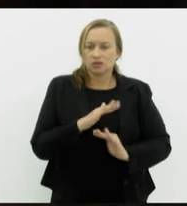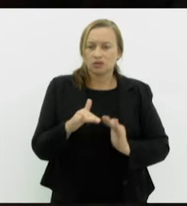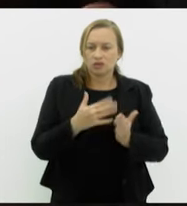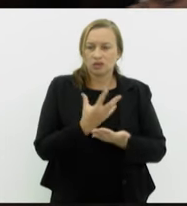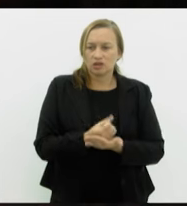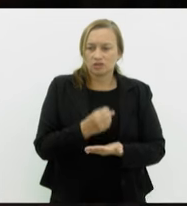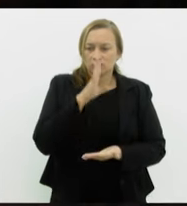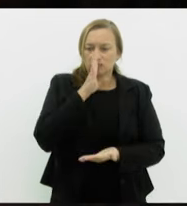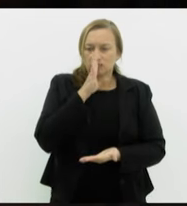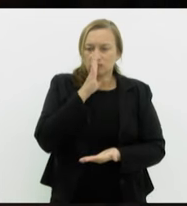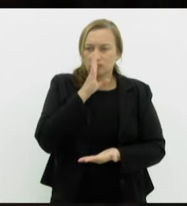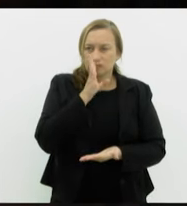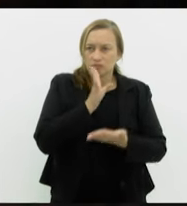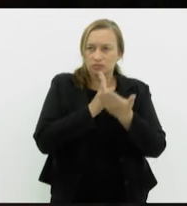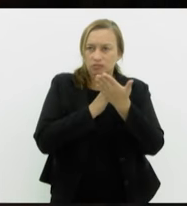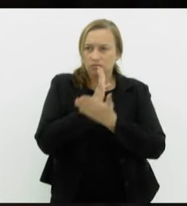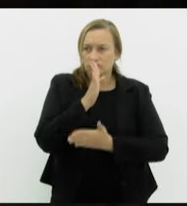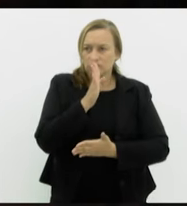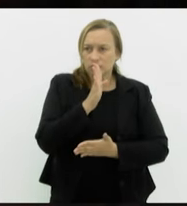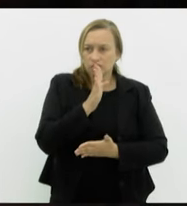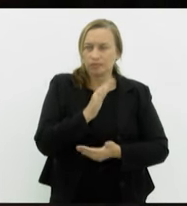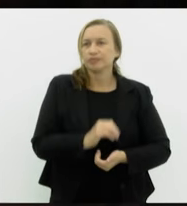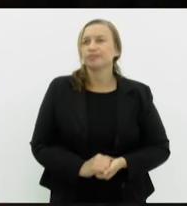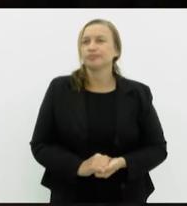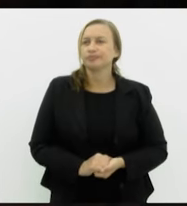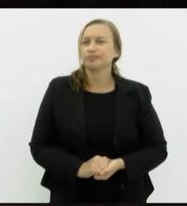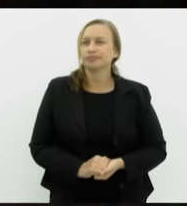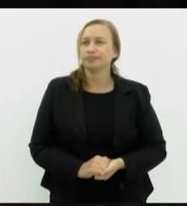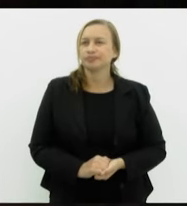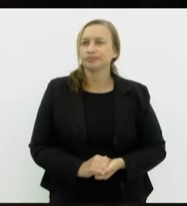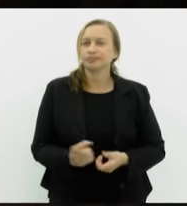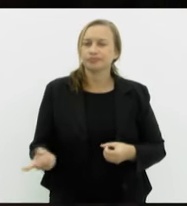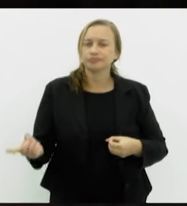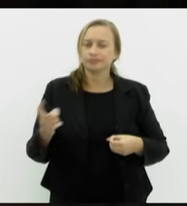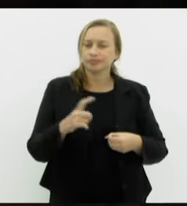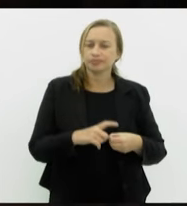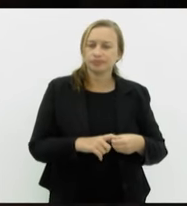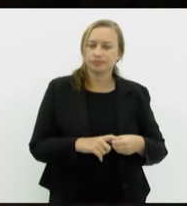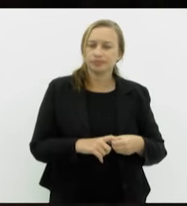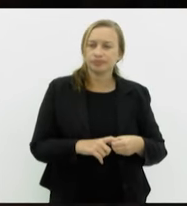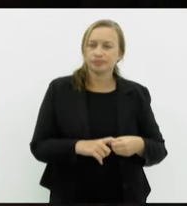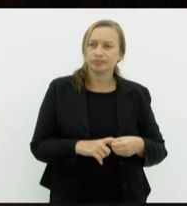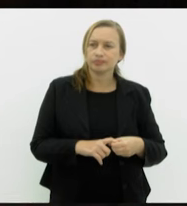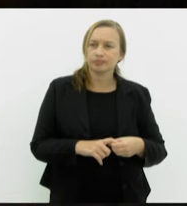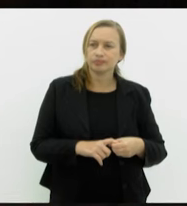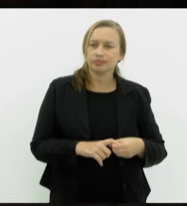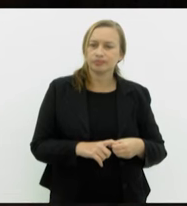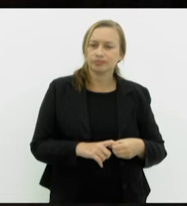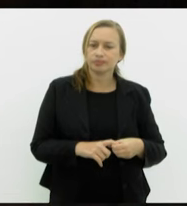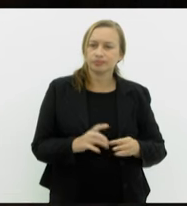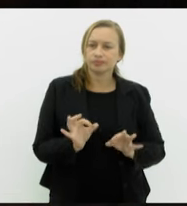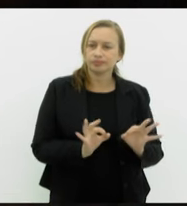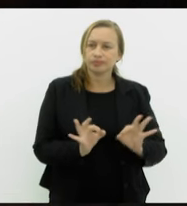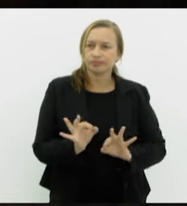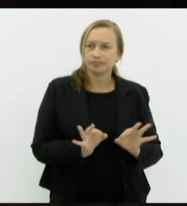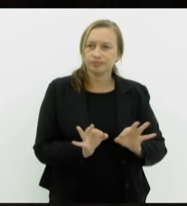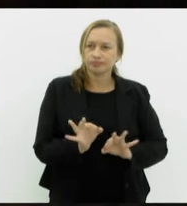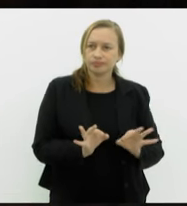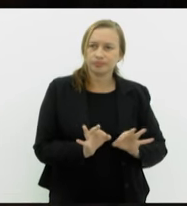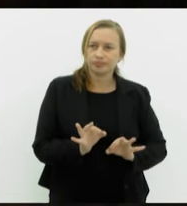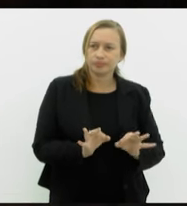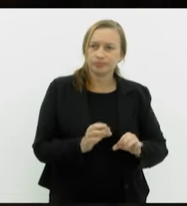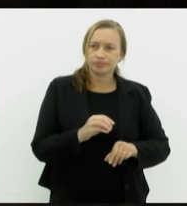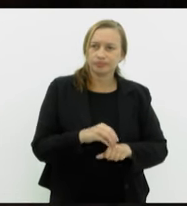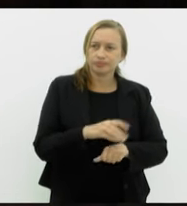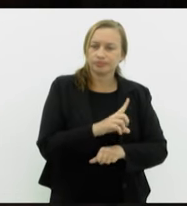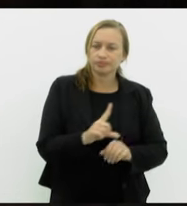aprovam, permaneçam como estão, aprovado. Retorno o autor para elaborar a